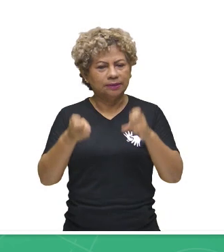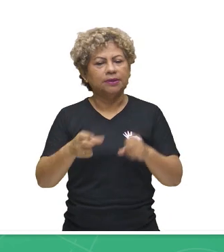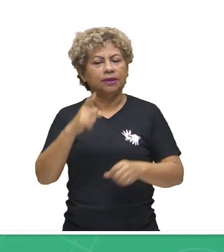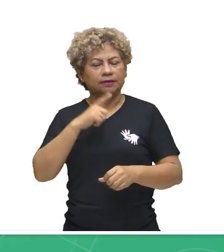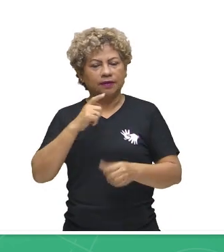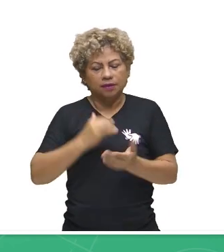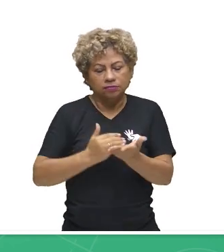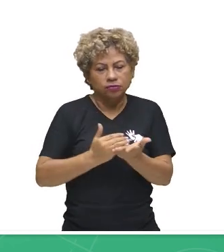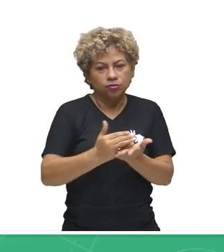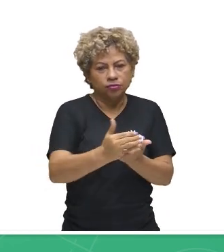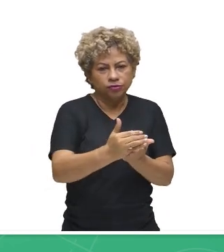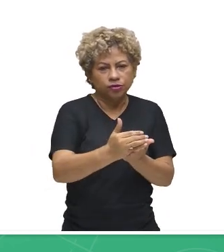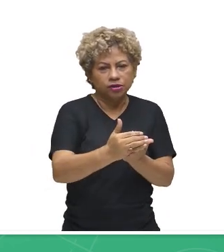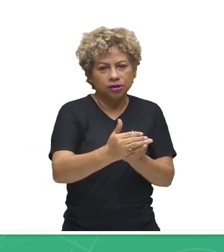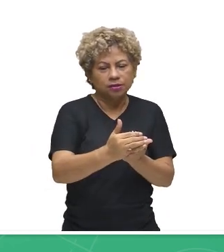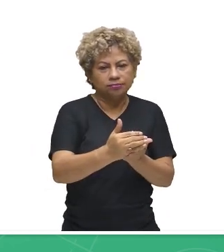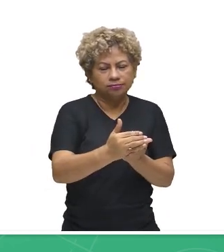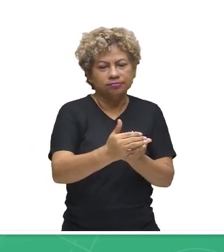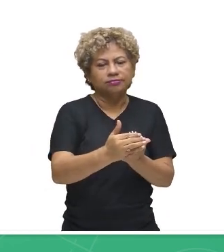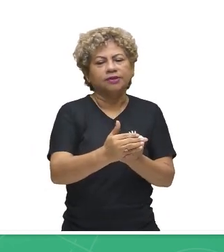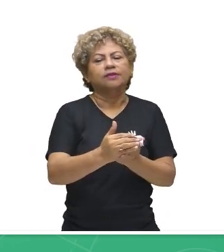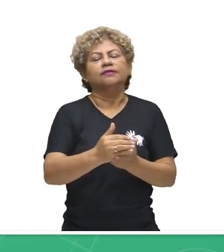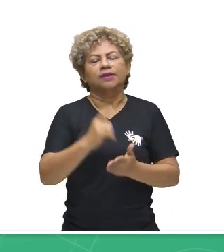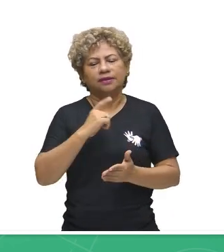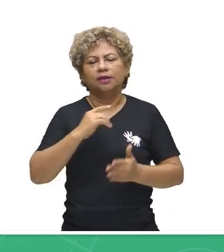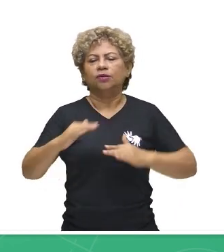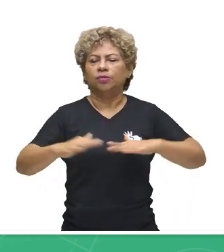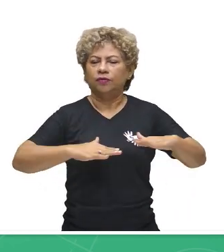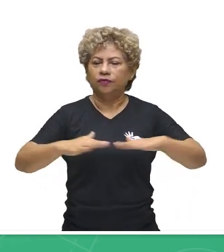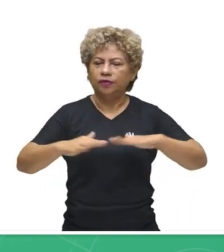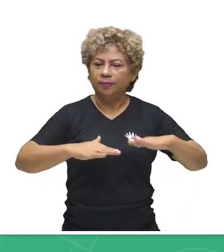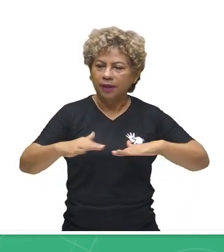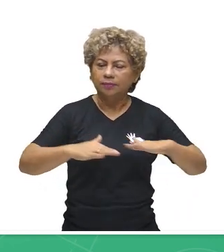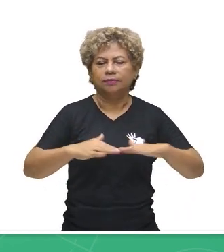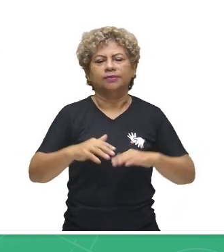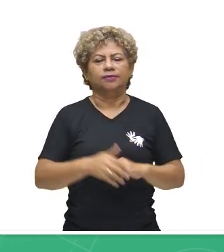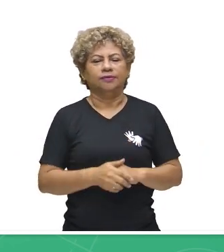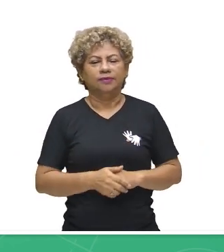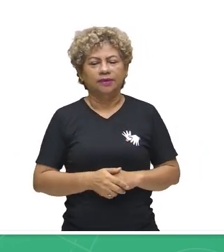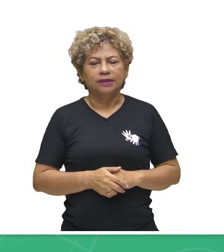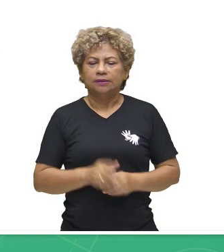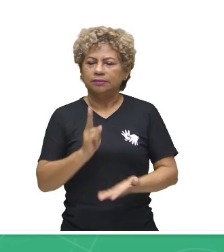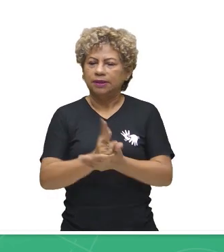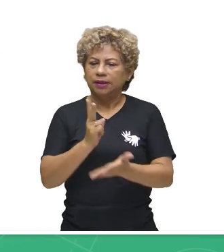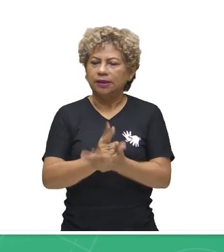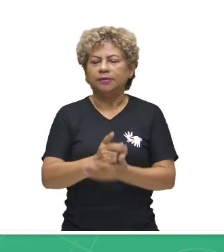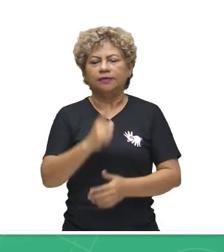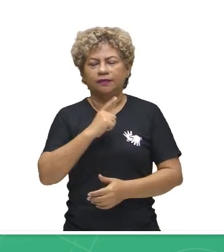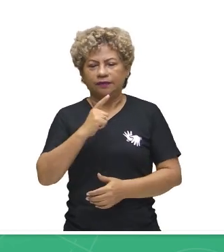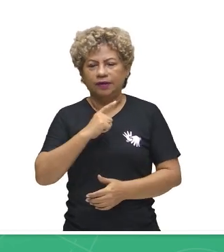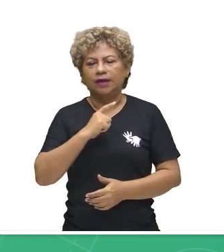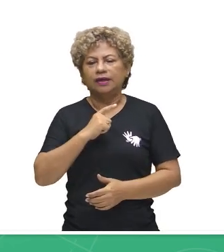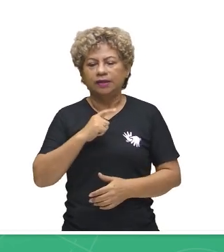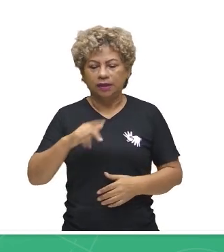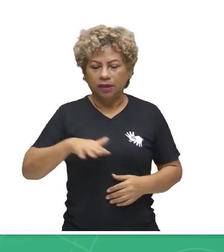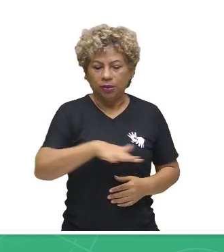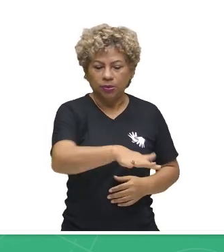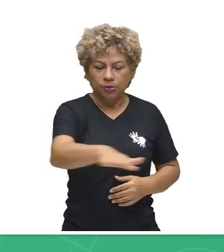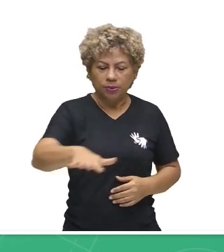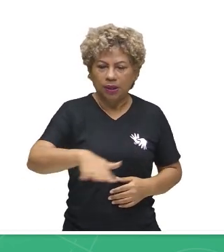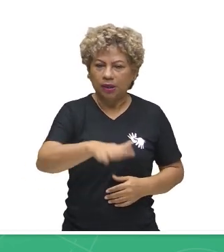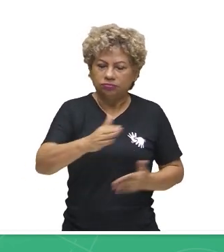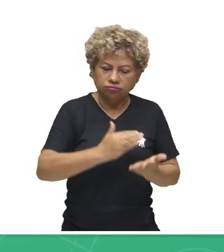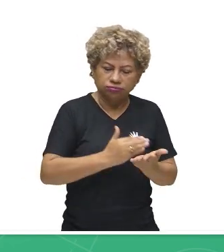ó, é onde começa o movimento. Sempre você vai ter o espaço inicial que inicia o